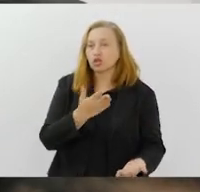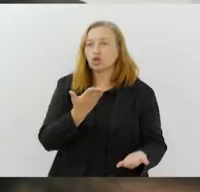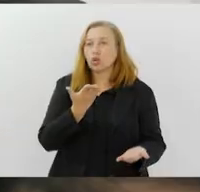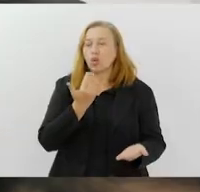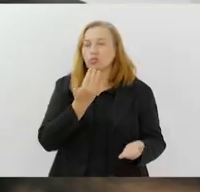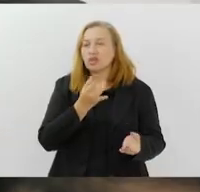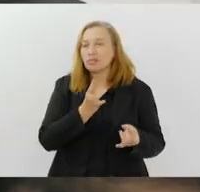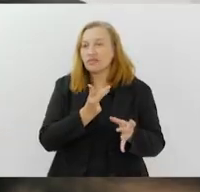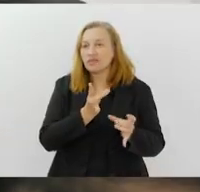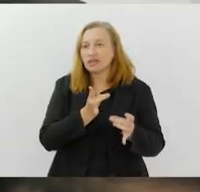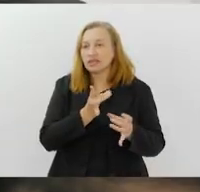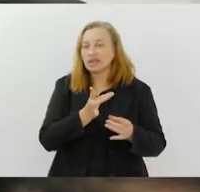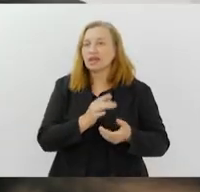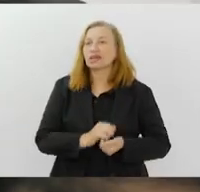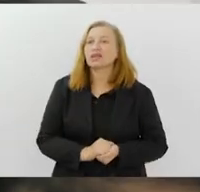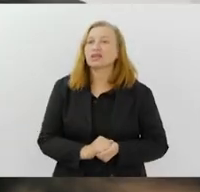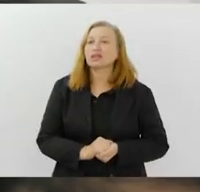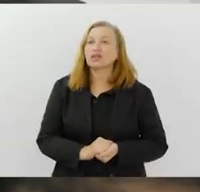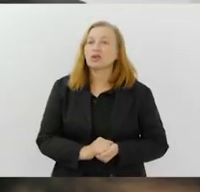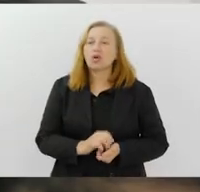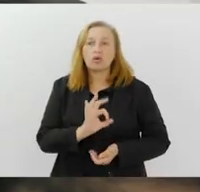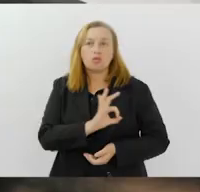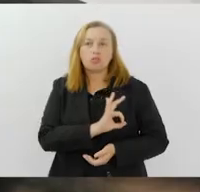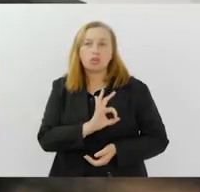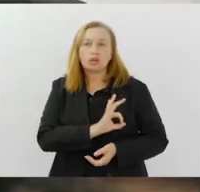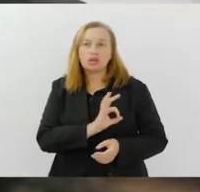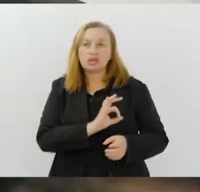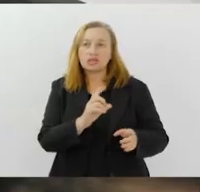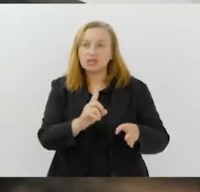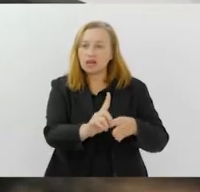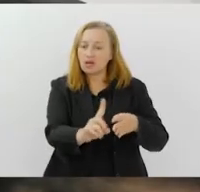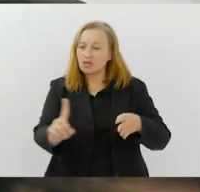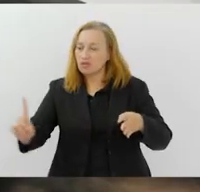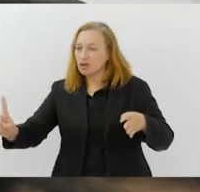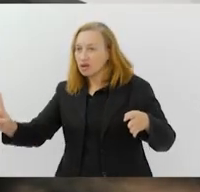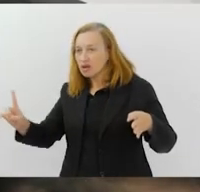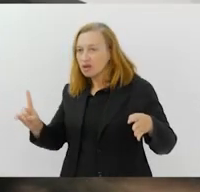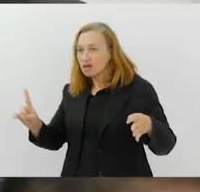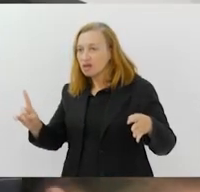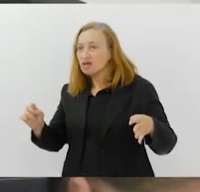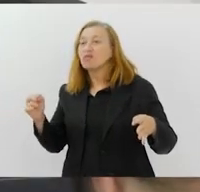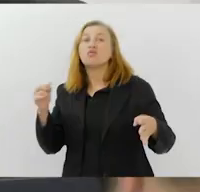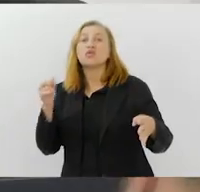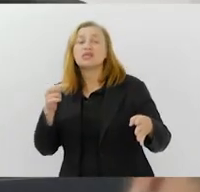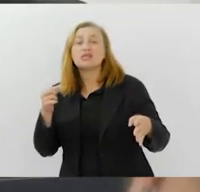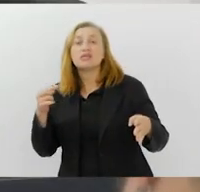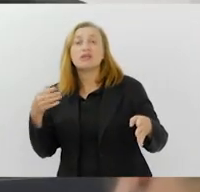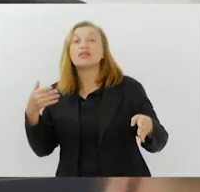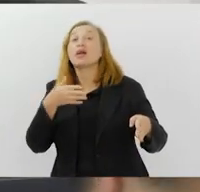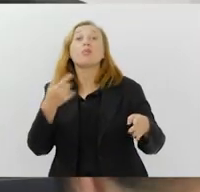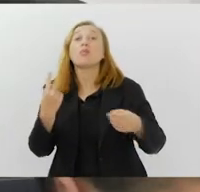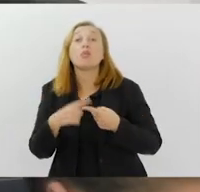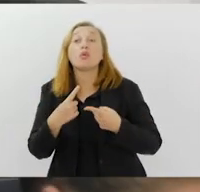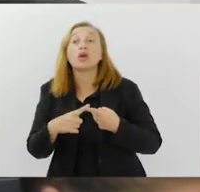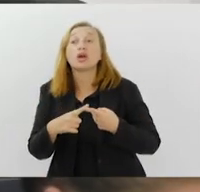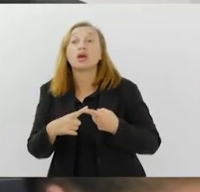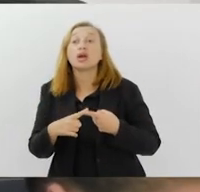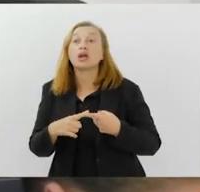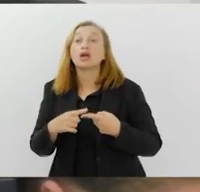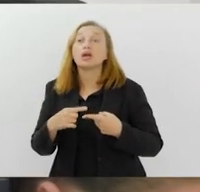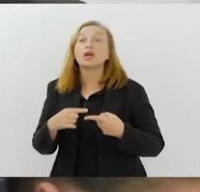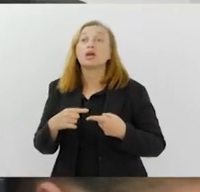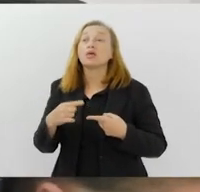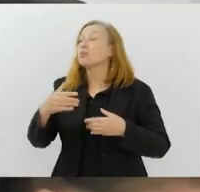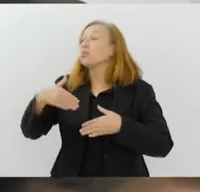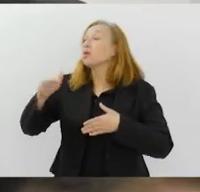grande e aí o policial atravessou a rua foi pera aí peraí pera aí vai entrar vai entrar por quê não não não não